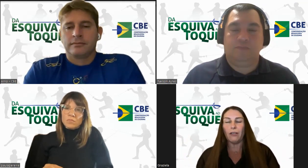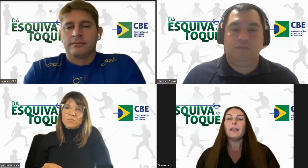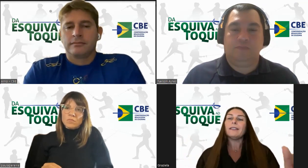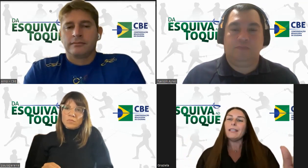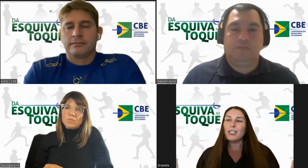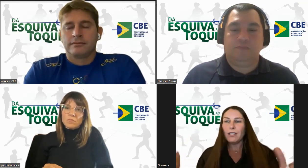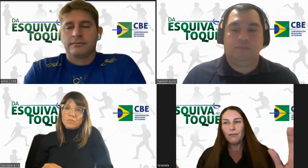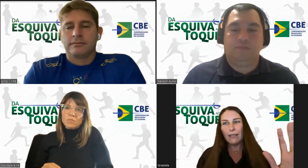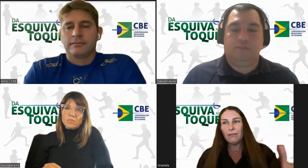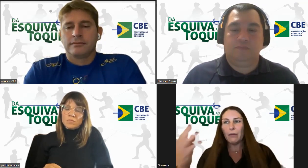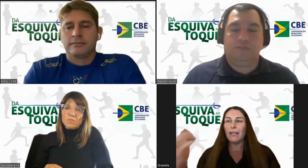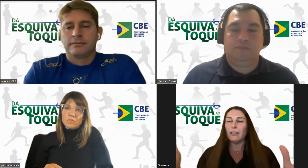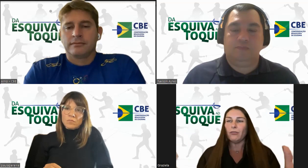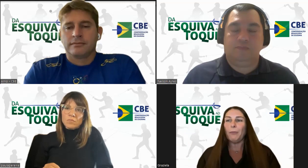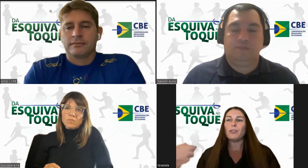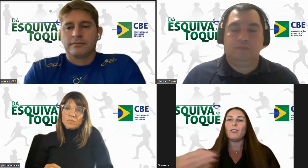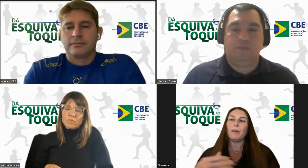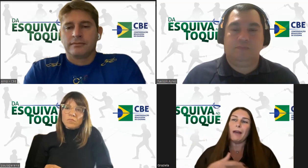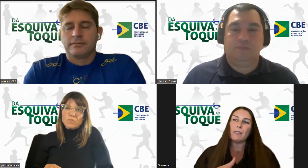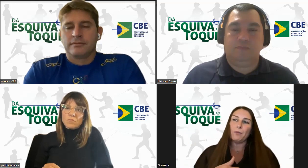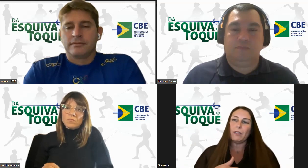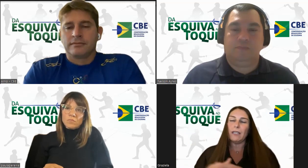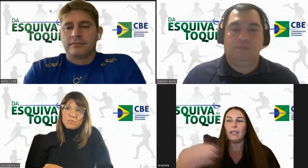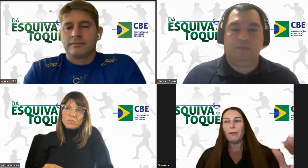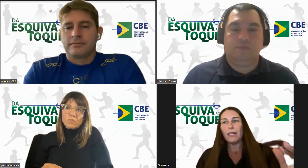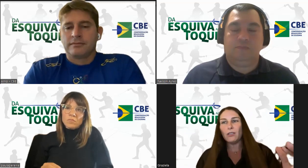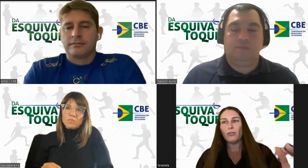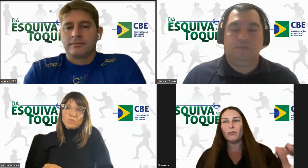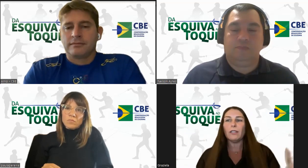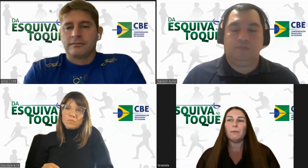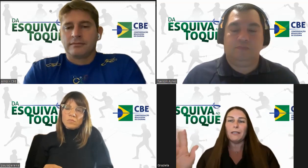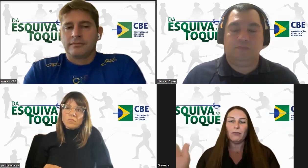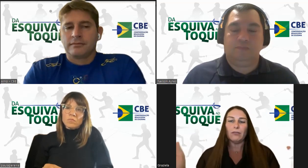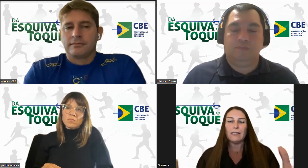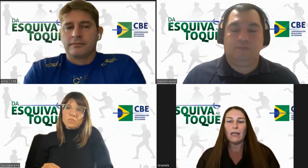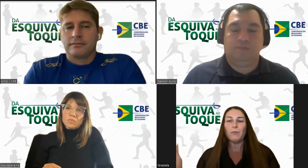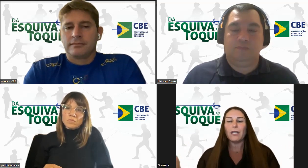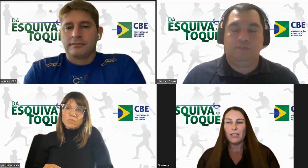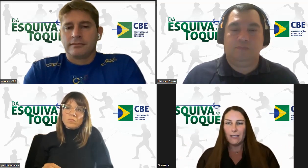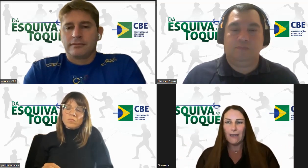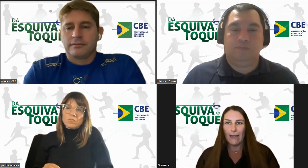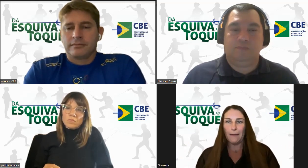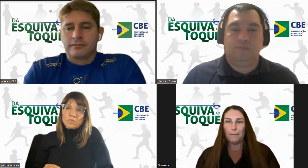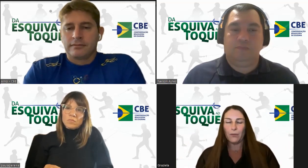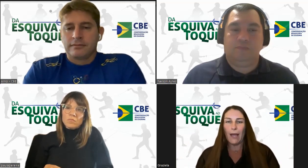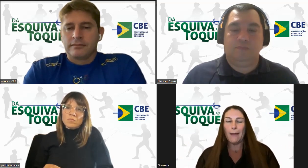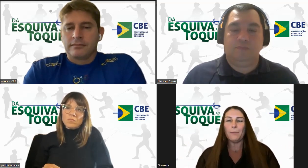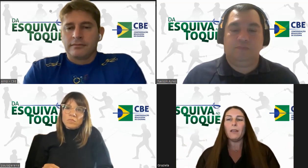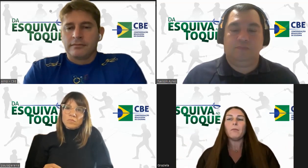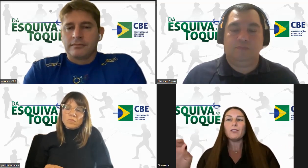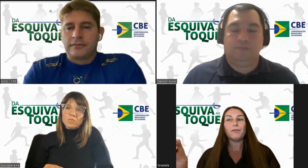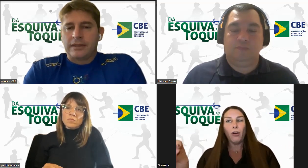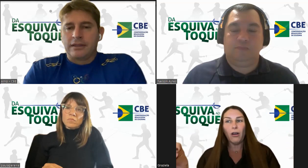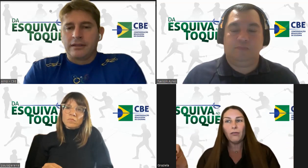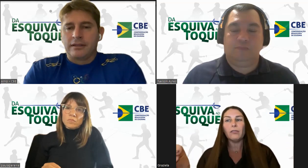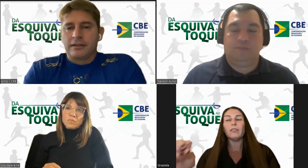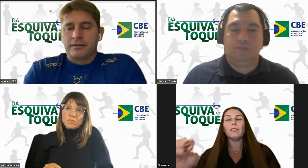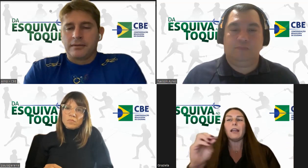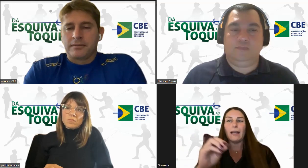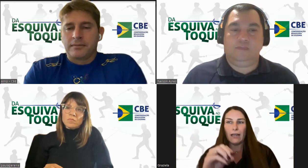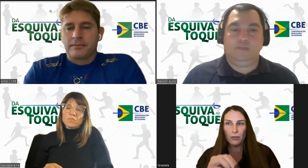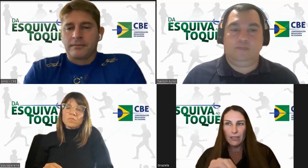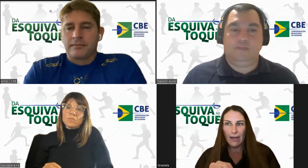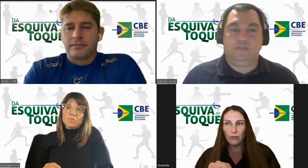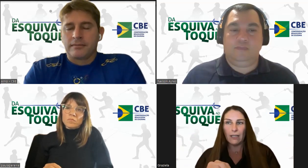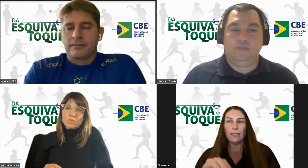digestório daí a gente vai trabalhando após comer mais proteína Mais gordura dependendo desse tempo que a gente tem Tá mas o foco